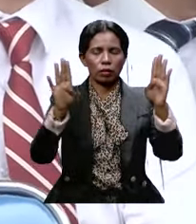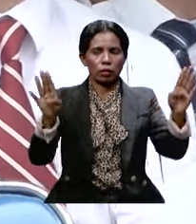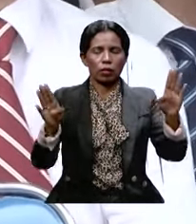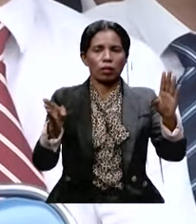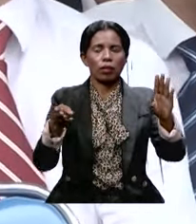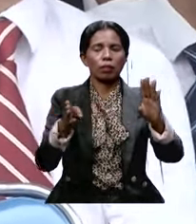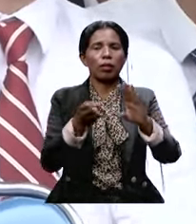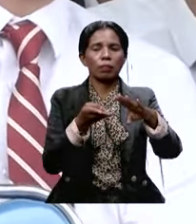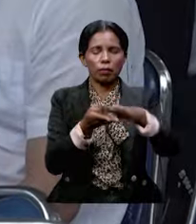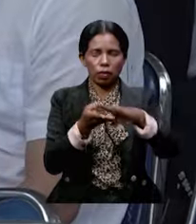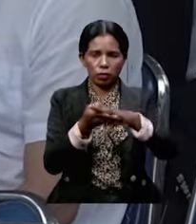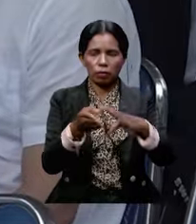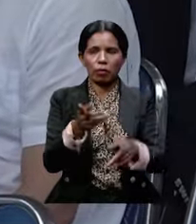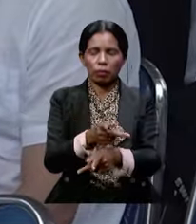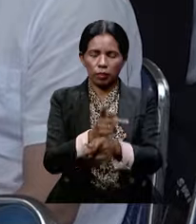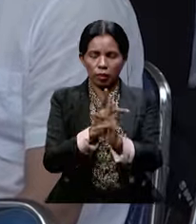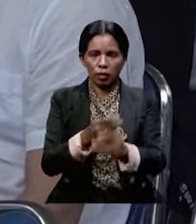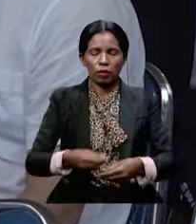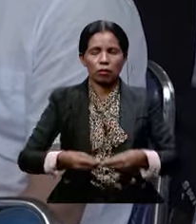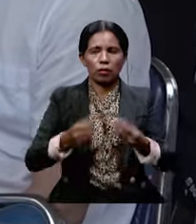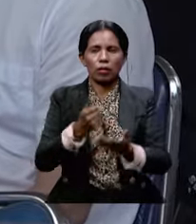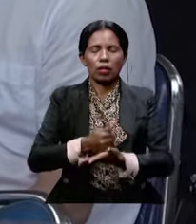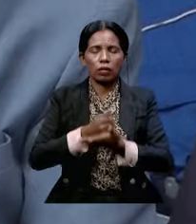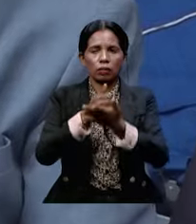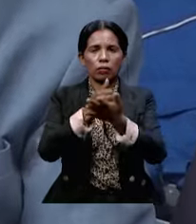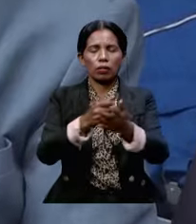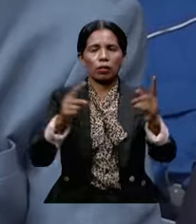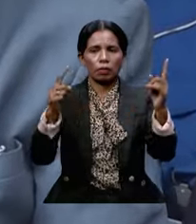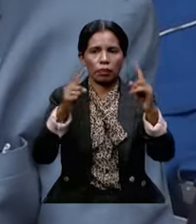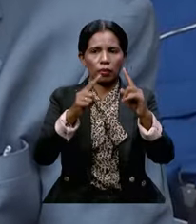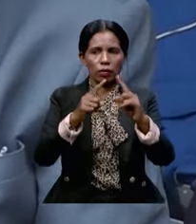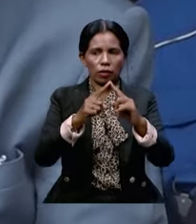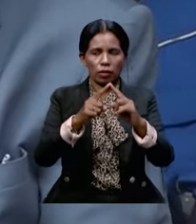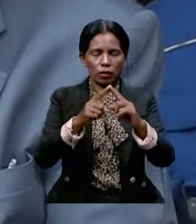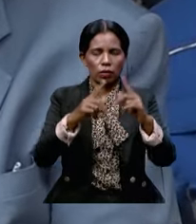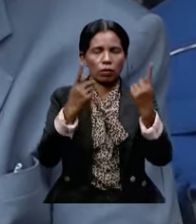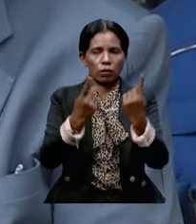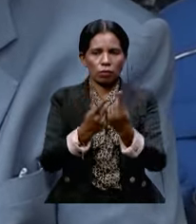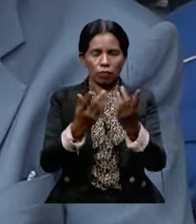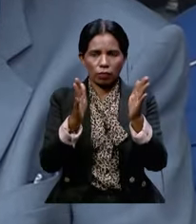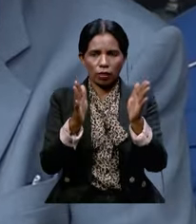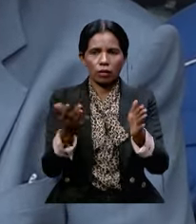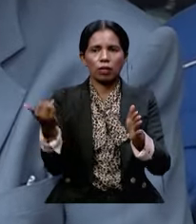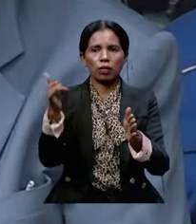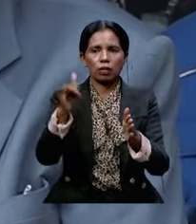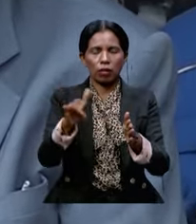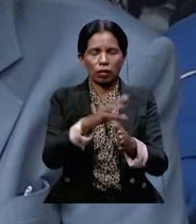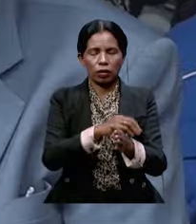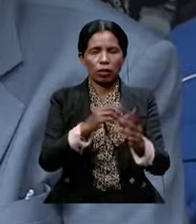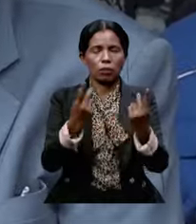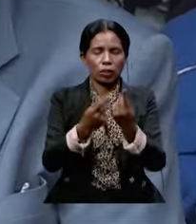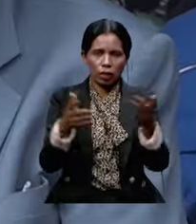Crédito, onde foi apoio para produtores de pequenas